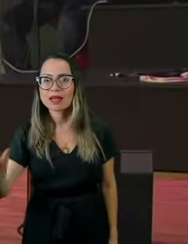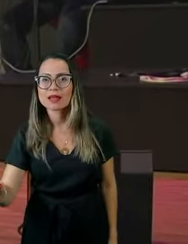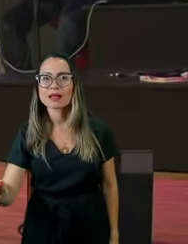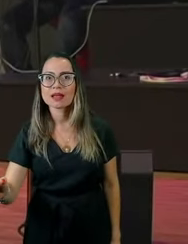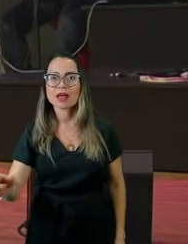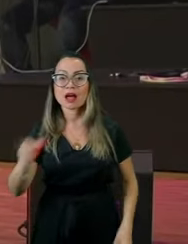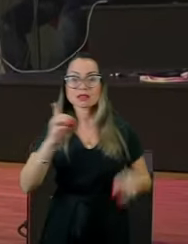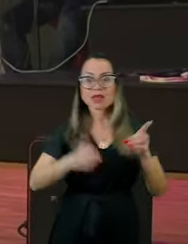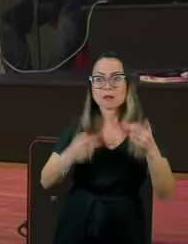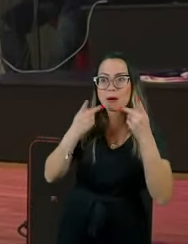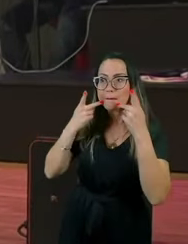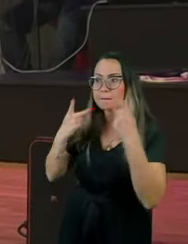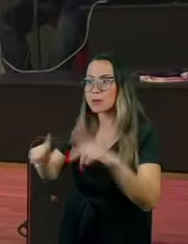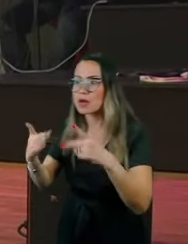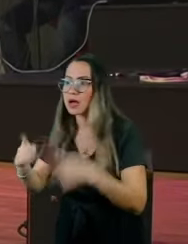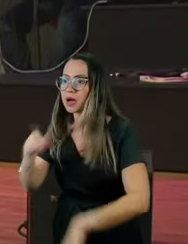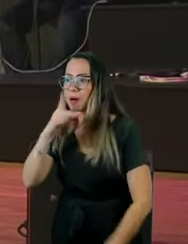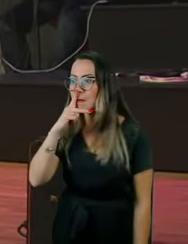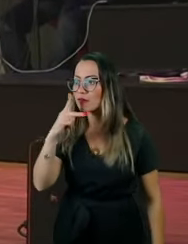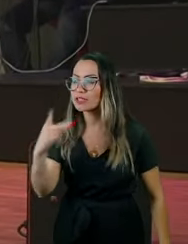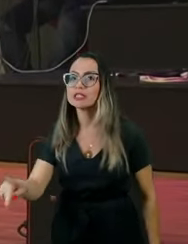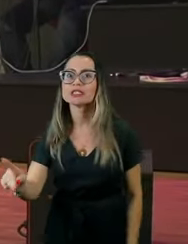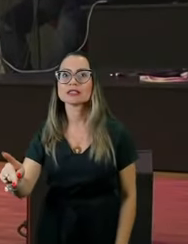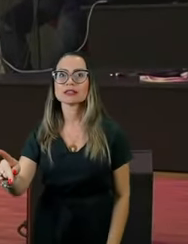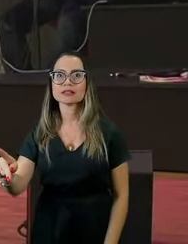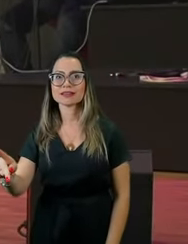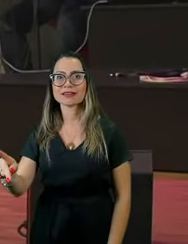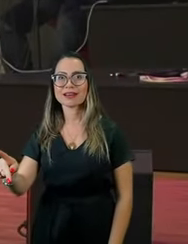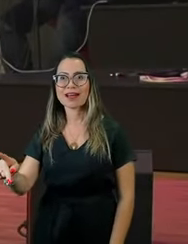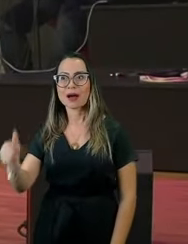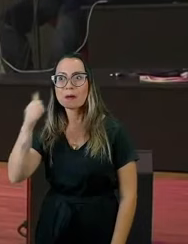pequeno, mas que quebra estruturas de pensamento do inimigo dentro de casa.